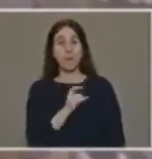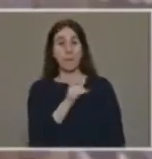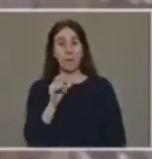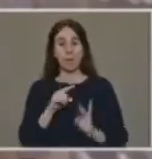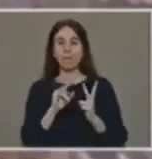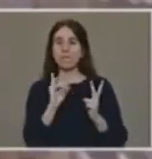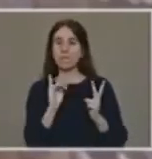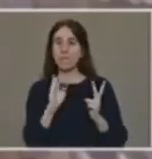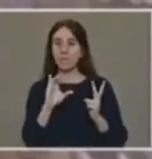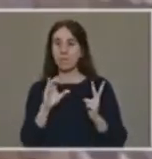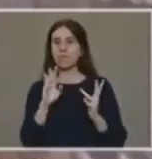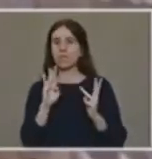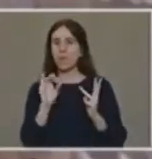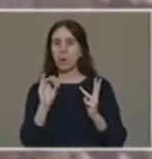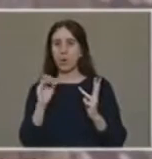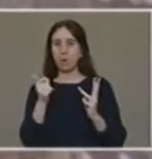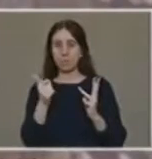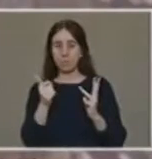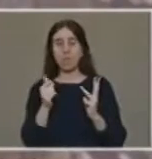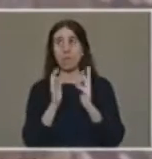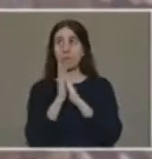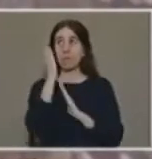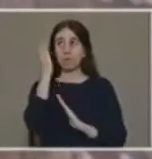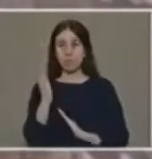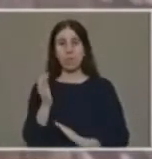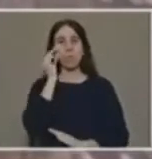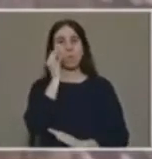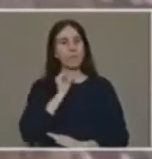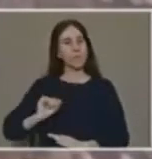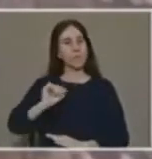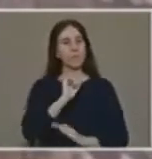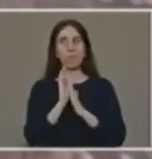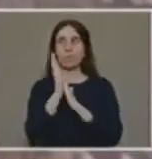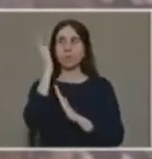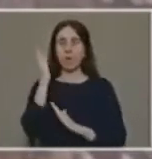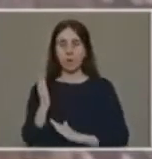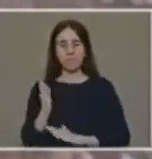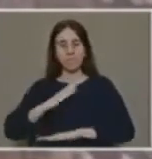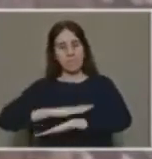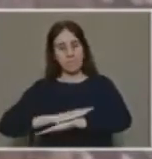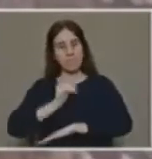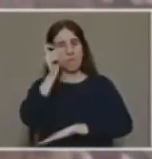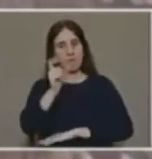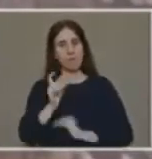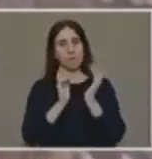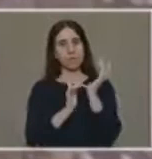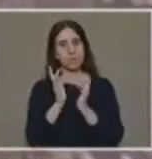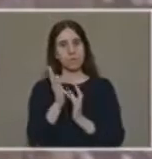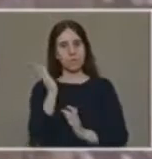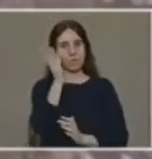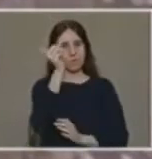Jacó, o Deus de nossos pais, glorificou o seu servo Jesus, que